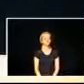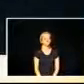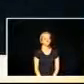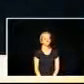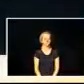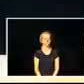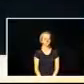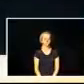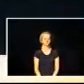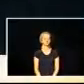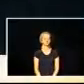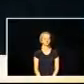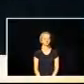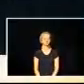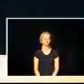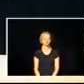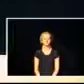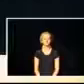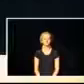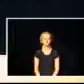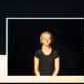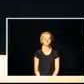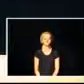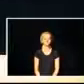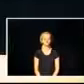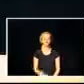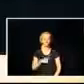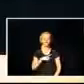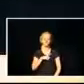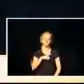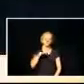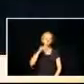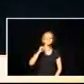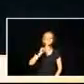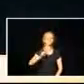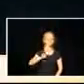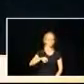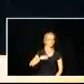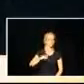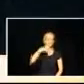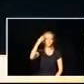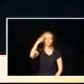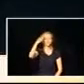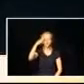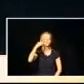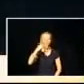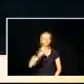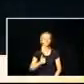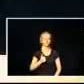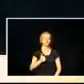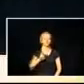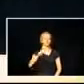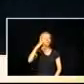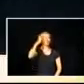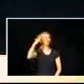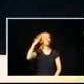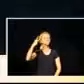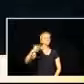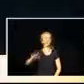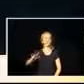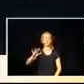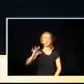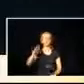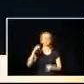entendo que há necessidade realmente. Não sei se precisa dos 43 cargos. Até a